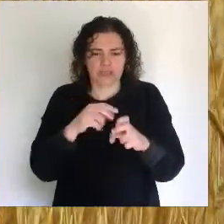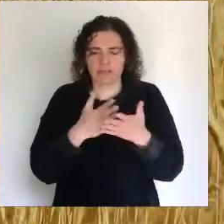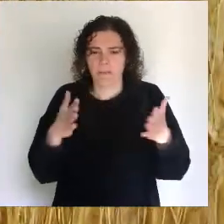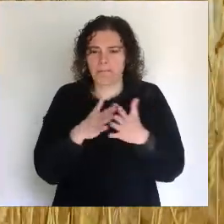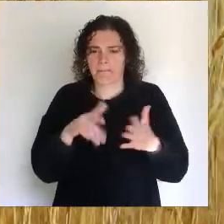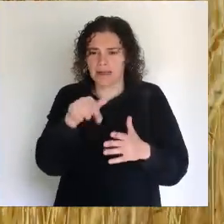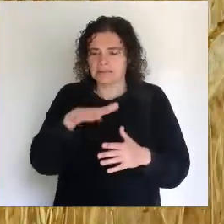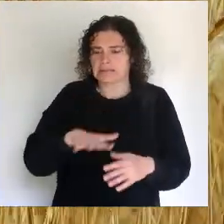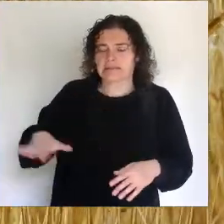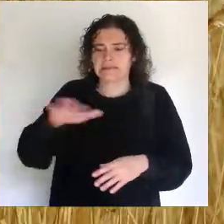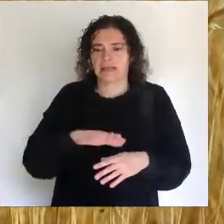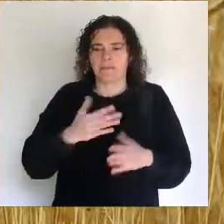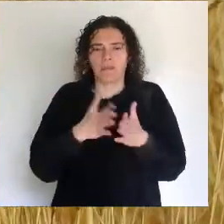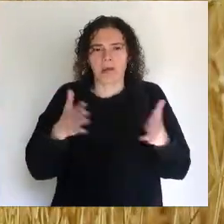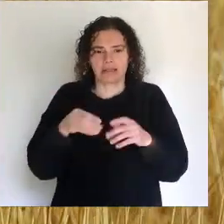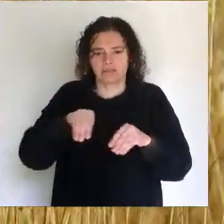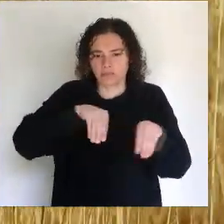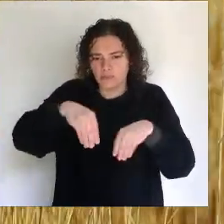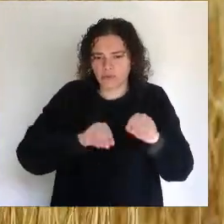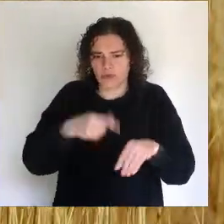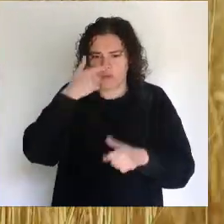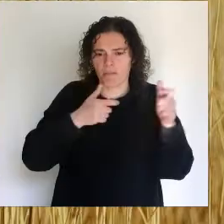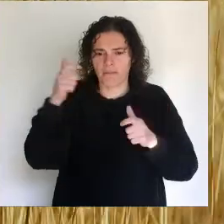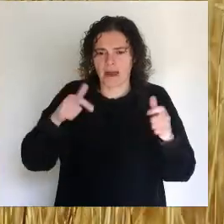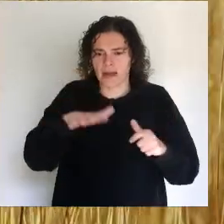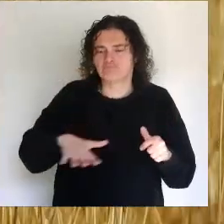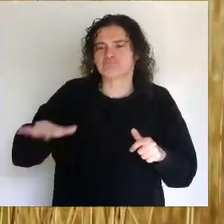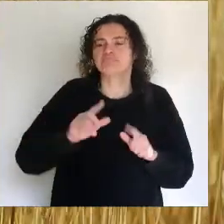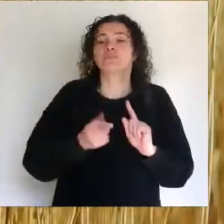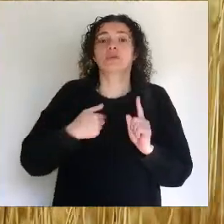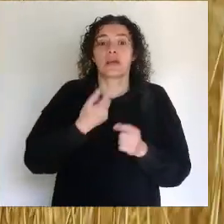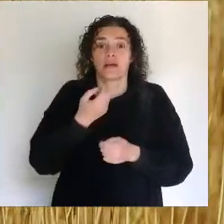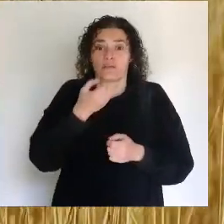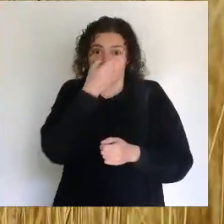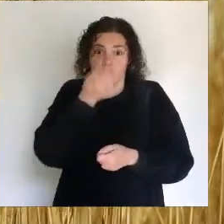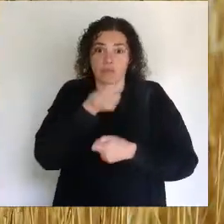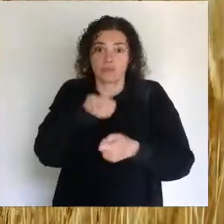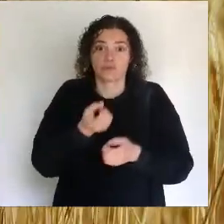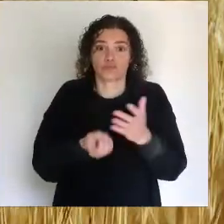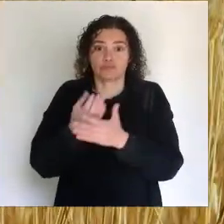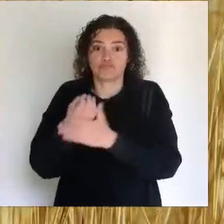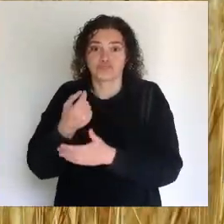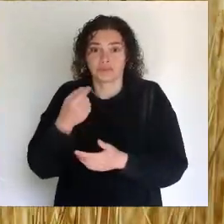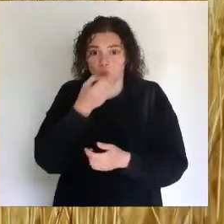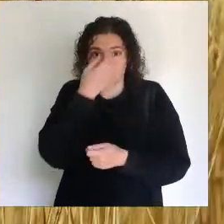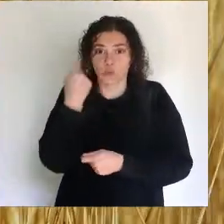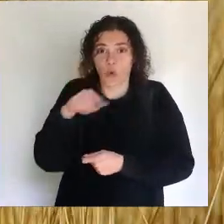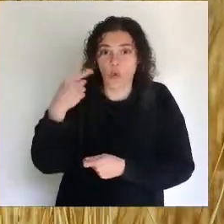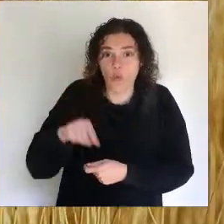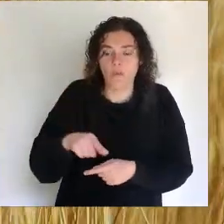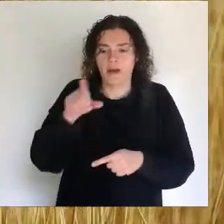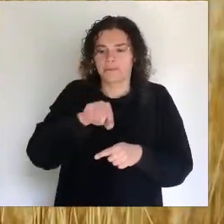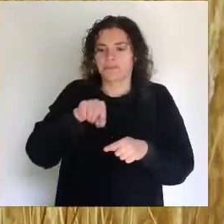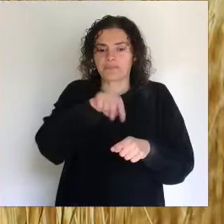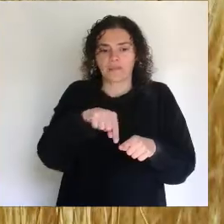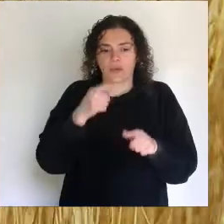do território e grande parte da manipulação humana do território é, de facto, produção agrícola, monocultura, controle